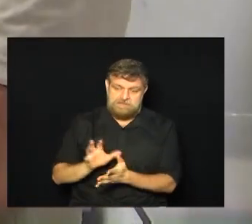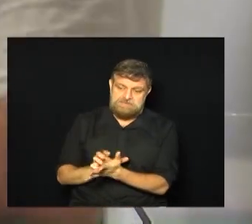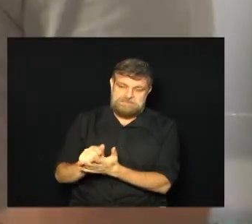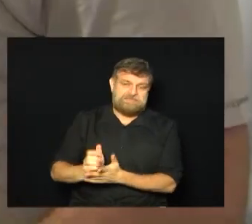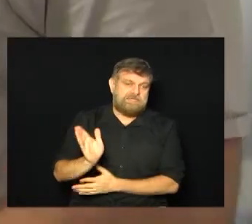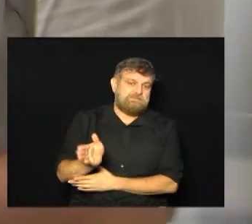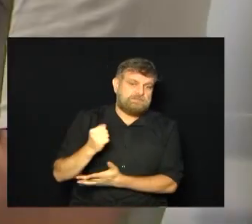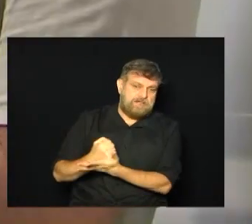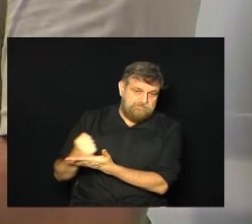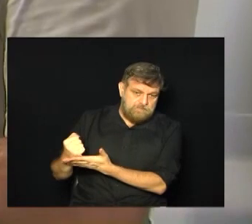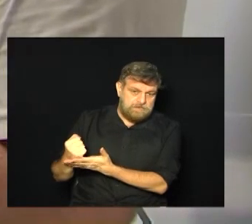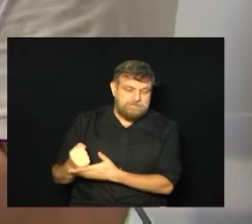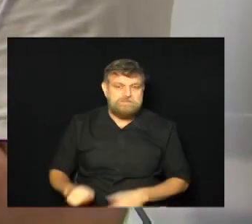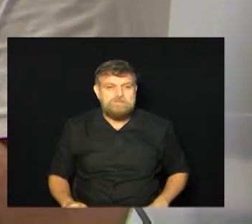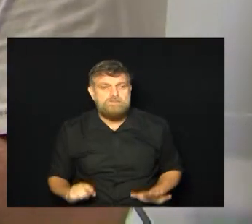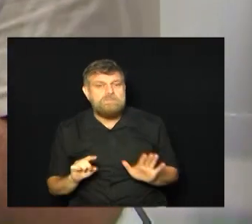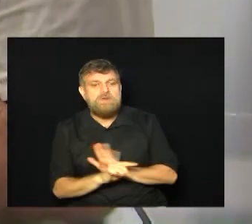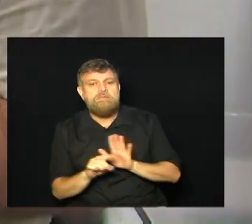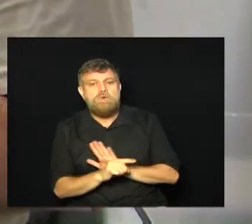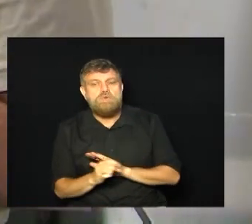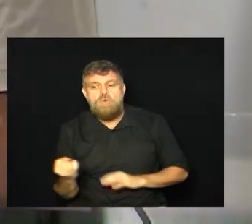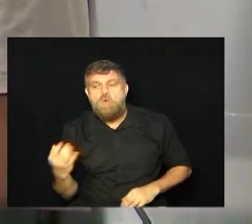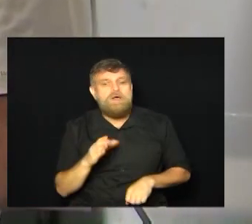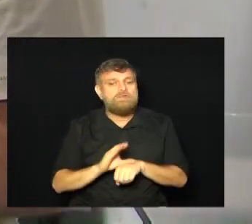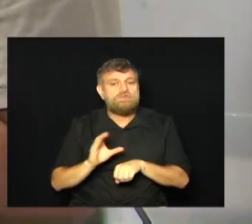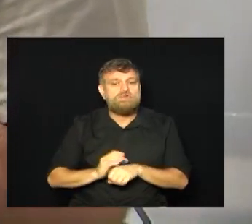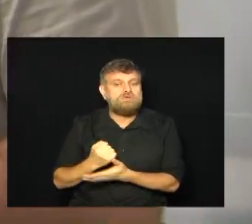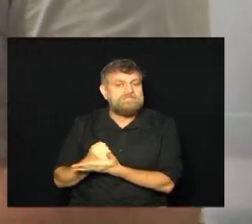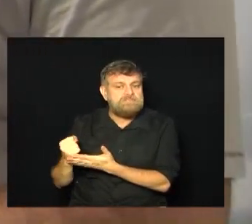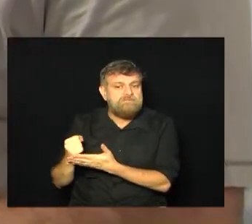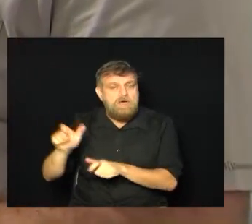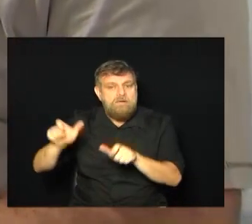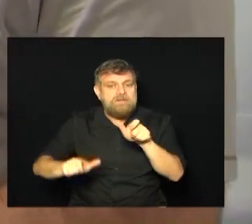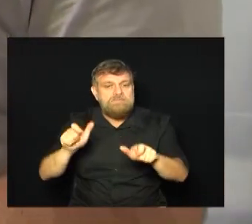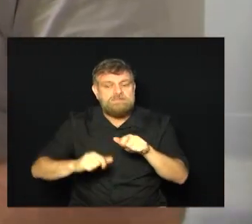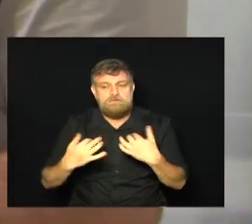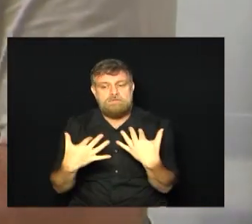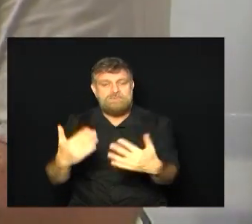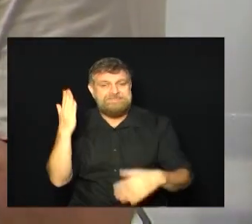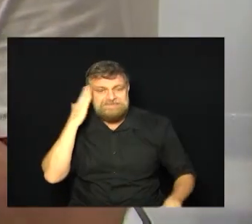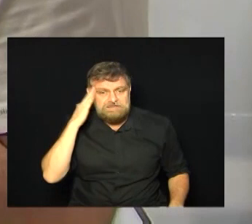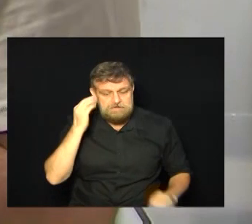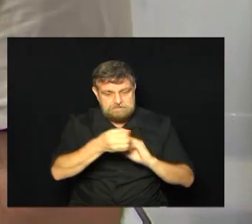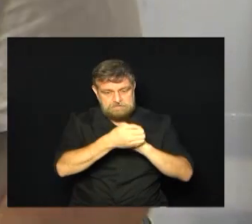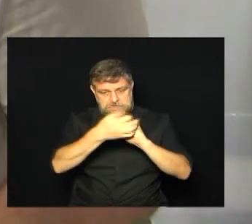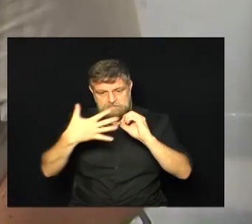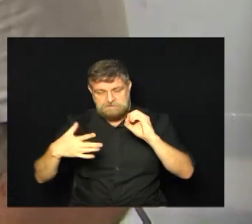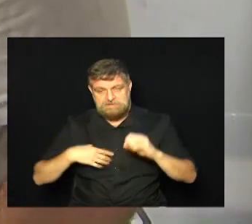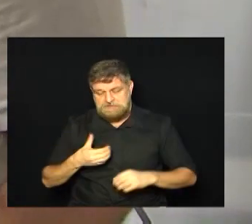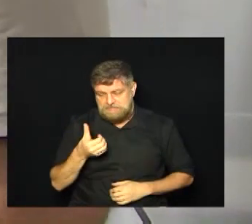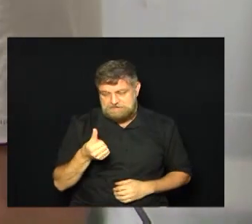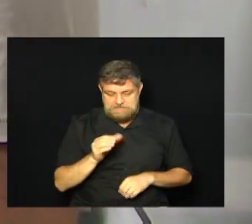inscrições se encerraram e tudo mais. Quais são esses cursos, só para o pessoal em casa saber? O CEPROCAMP atualmente oferece 6